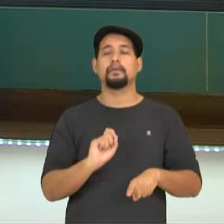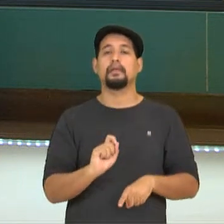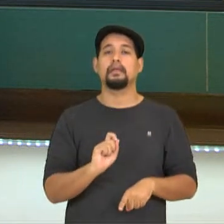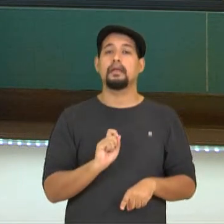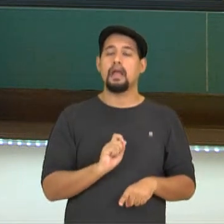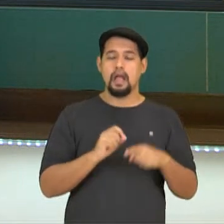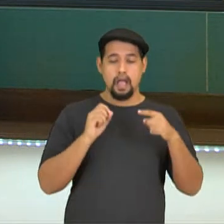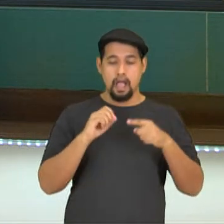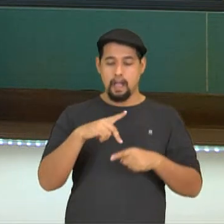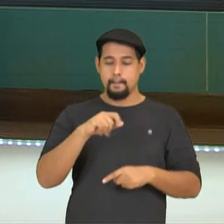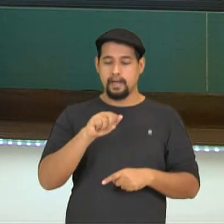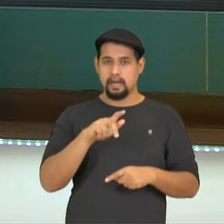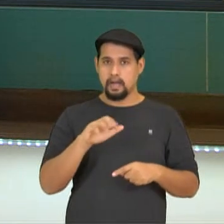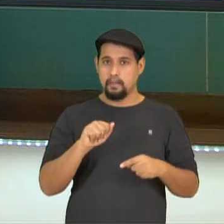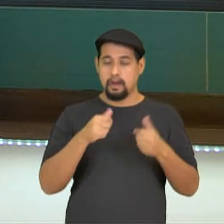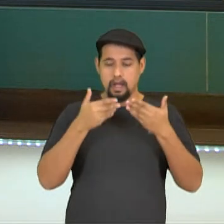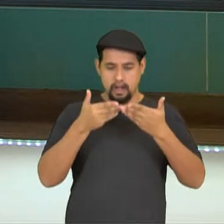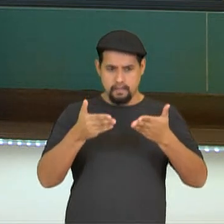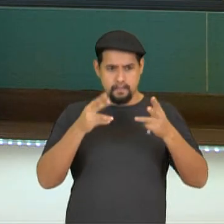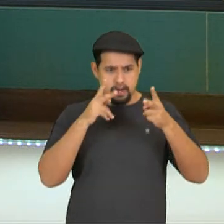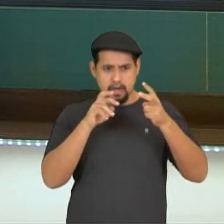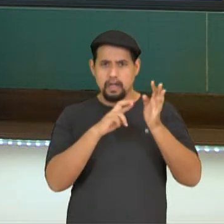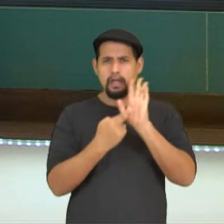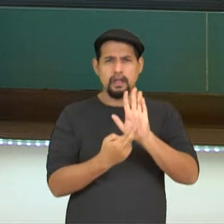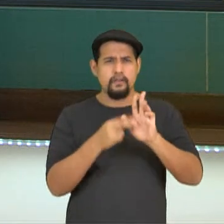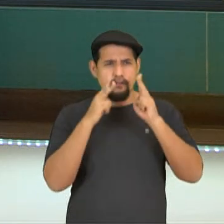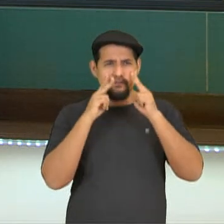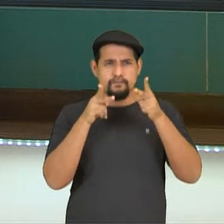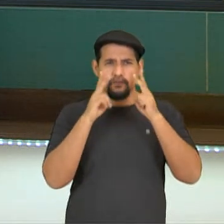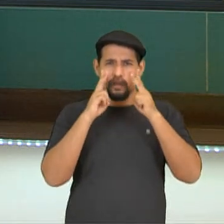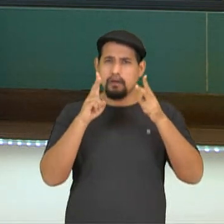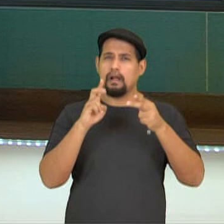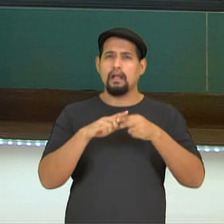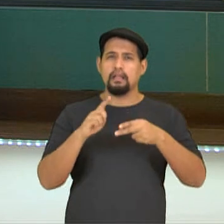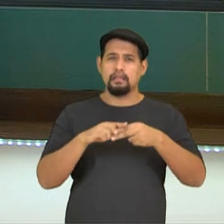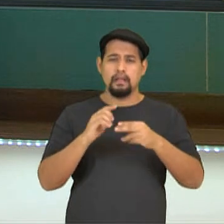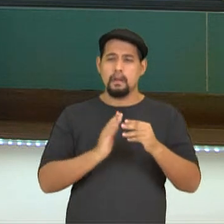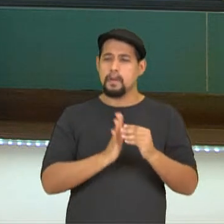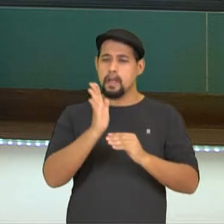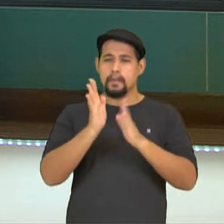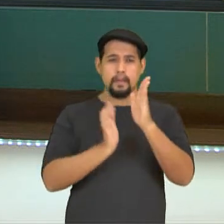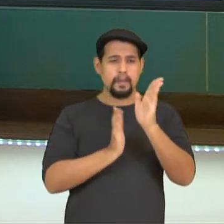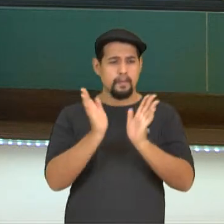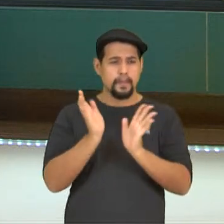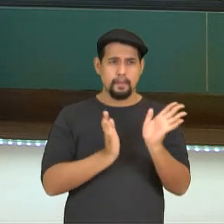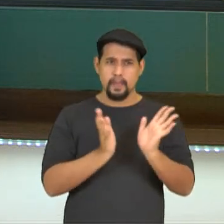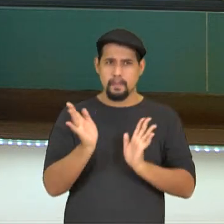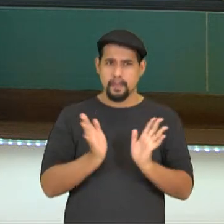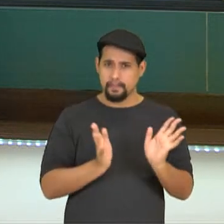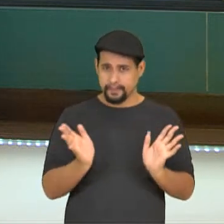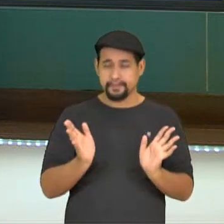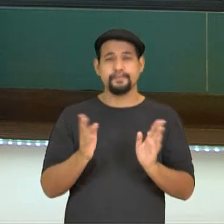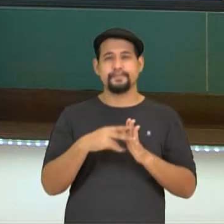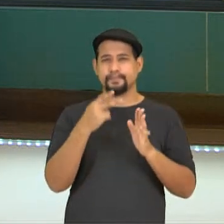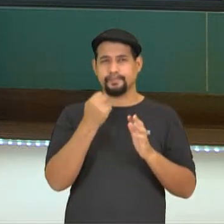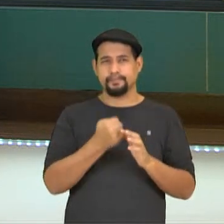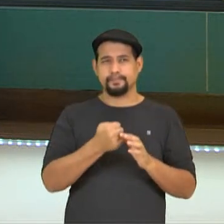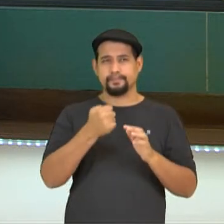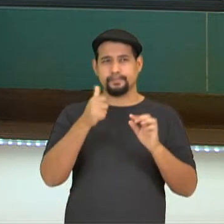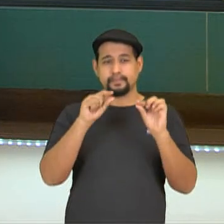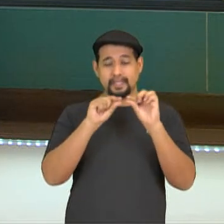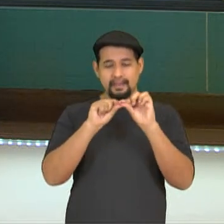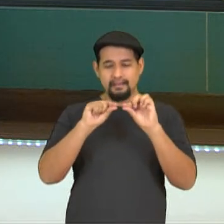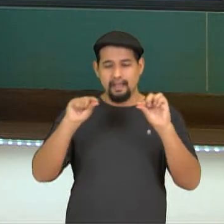mais aberta dessa representação. Vocês viram que ela está tão aberta, né? Ela está quase uma reta. Lógico, não é uma reta, né? Mas no